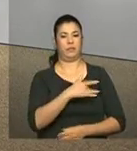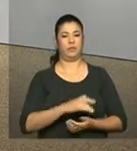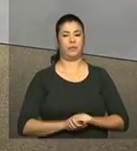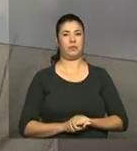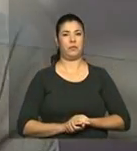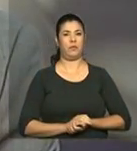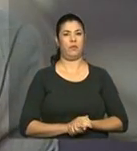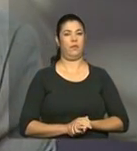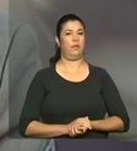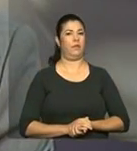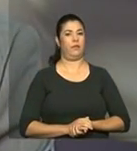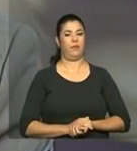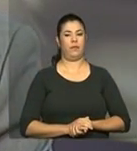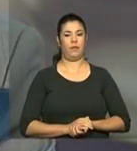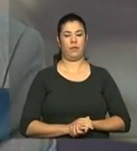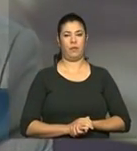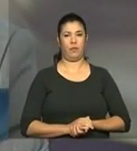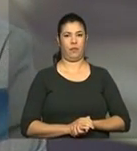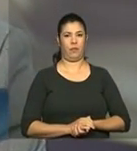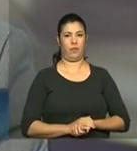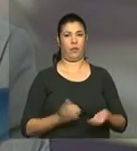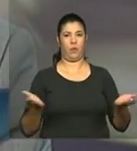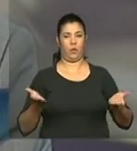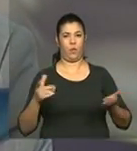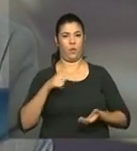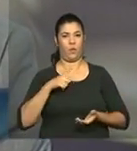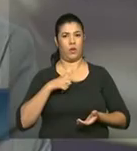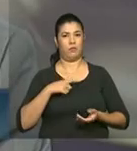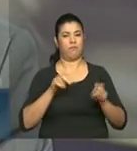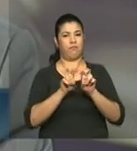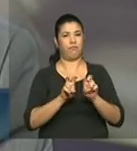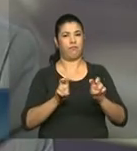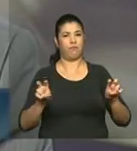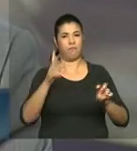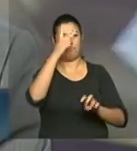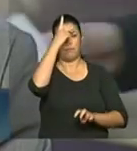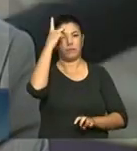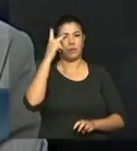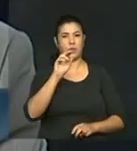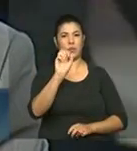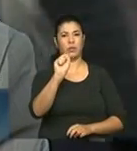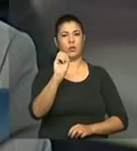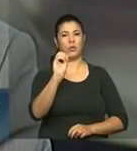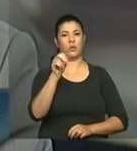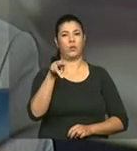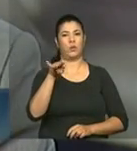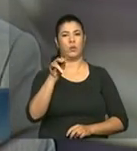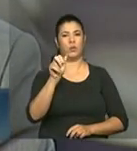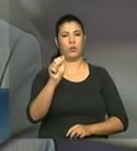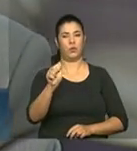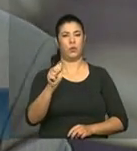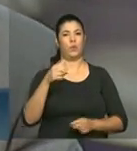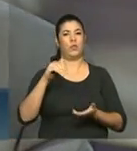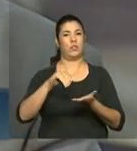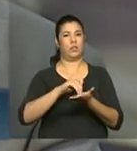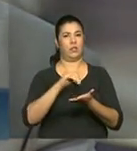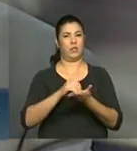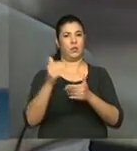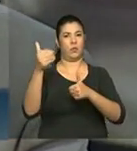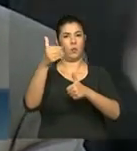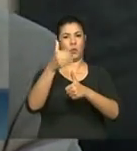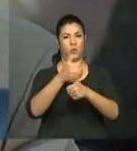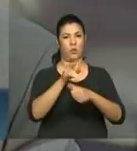hoje, nós estamos compondo a mesa com a Sônia Brito, nossa secretária de Vigilância em Saúde